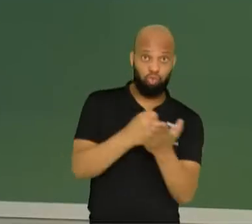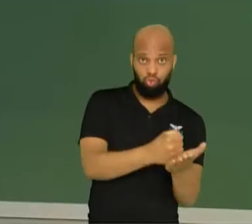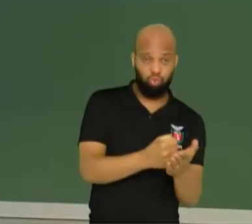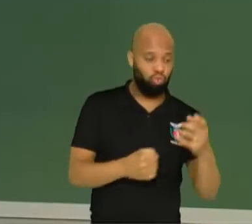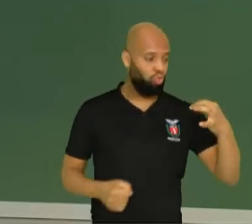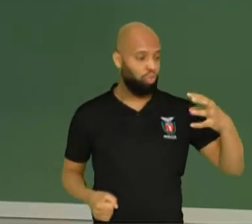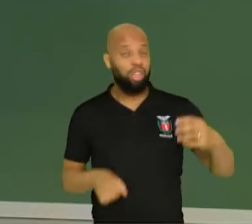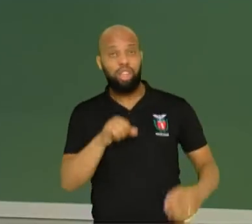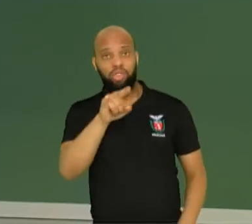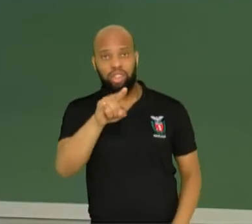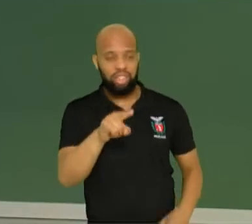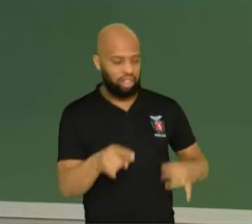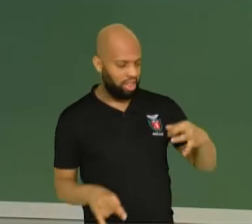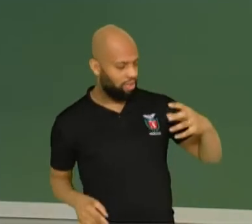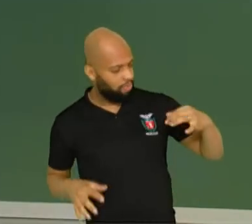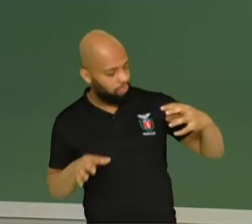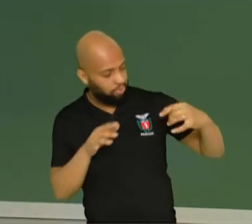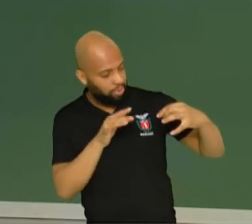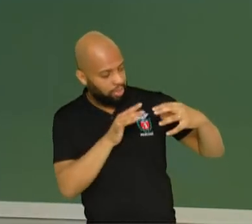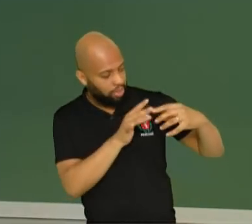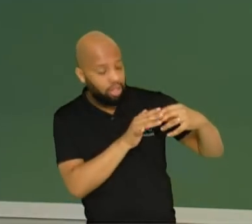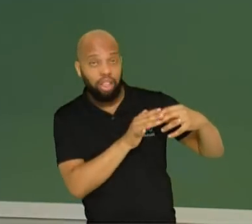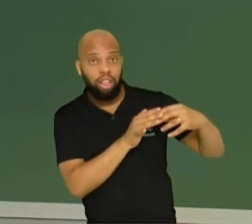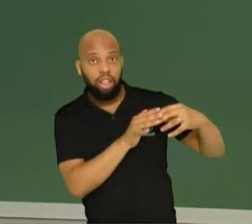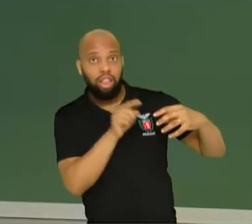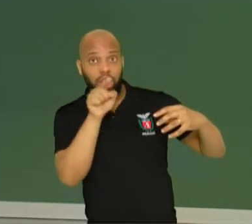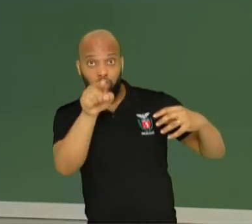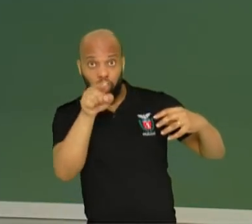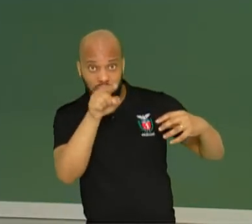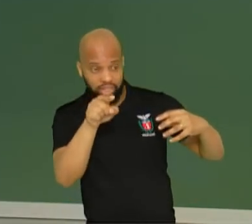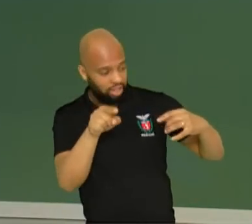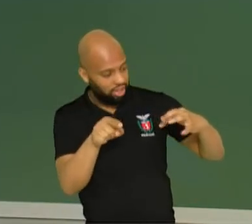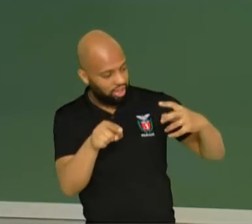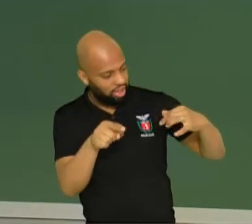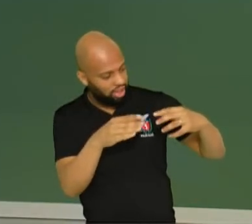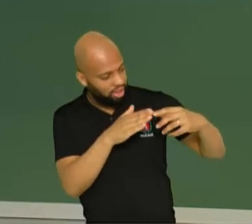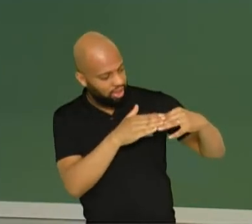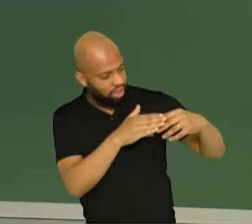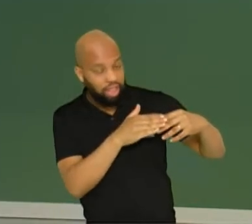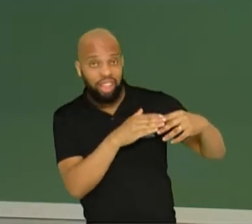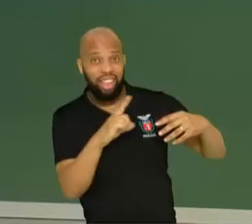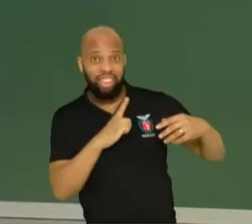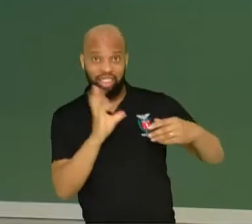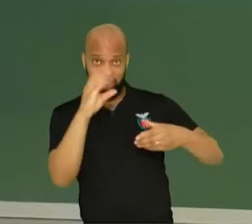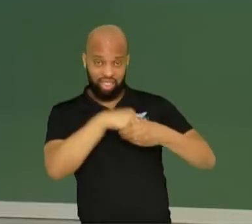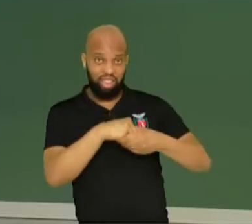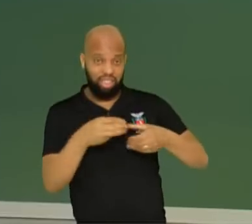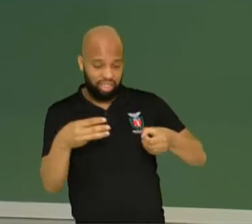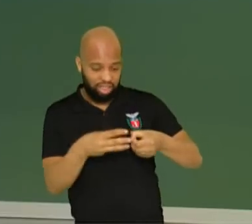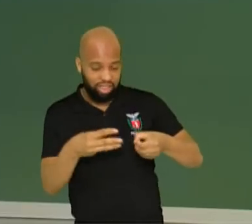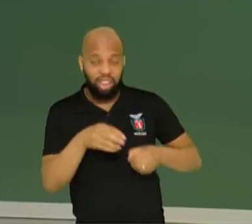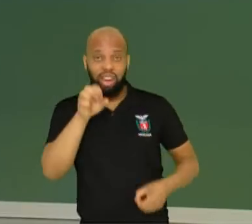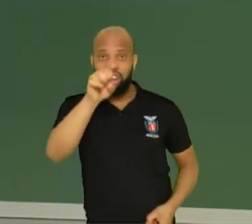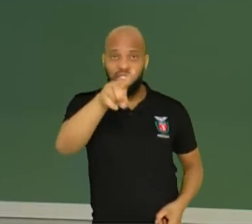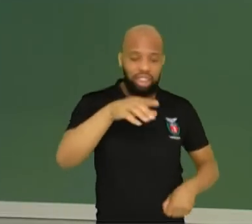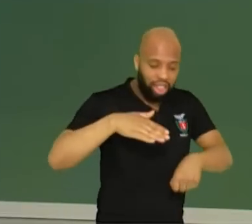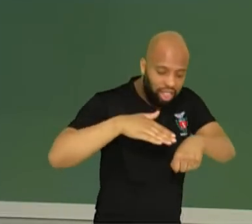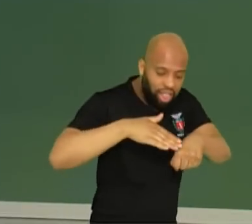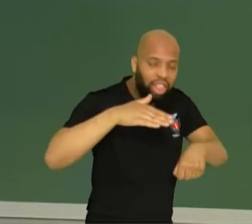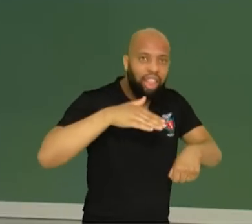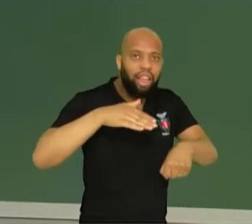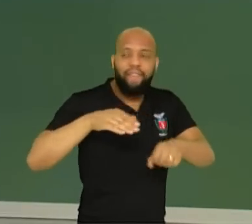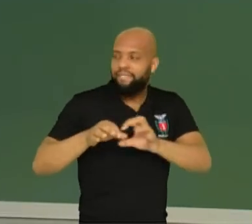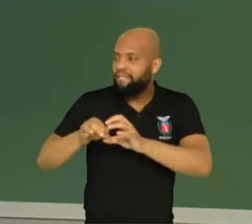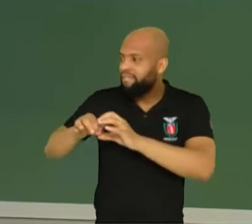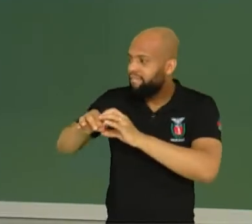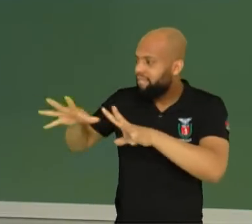você encosta no tentáculo dela, ela tem essa substância guardadinha dentro da célula. E aí, ao encostar, é que você